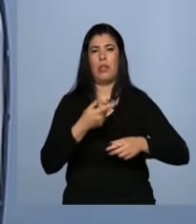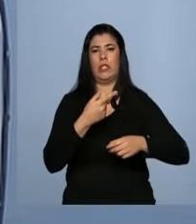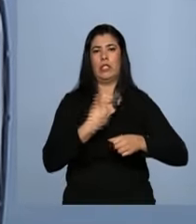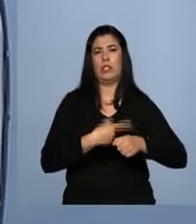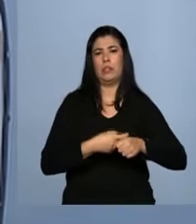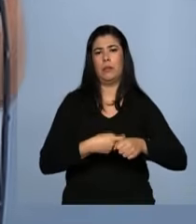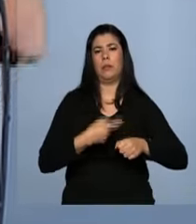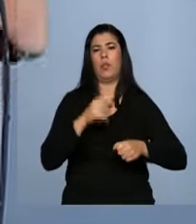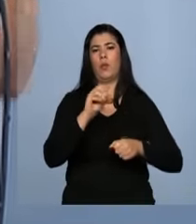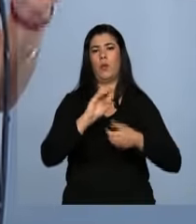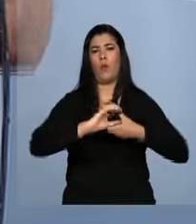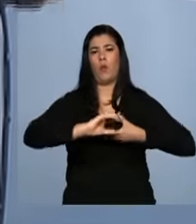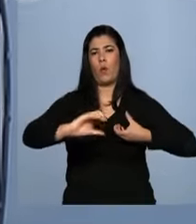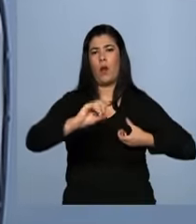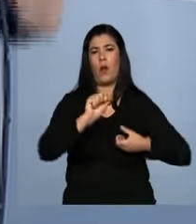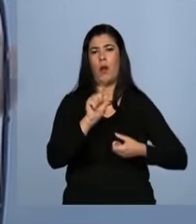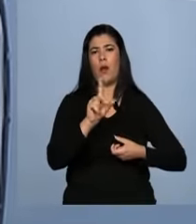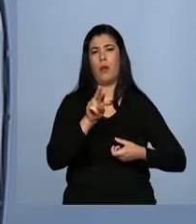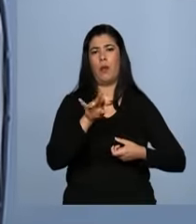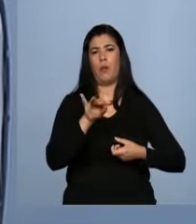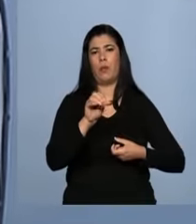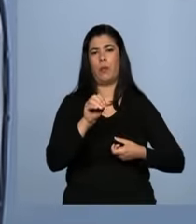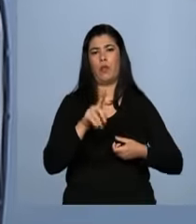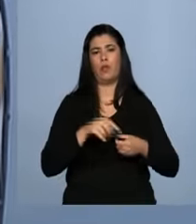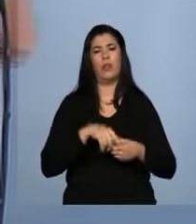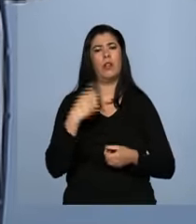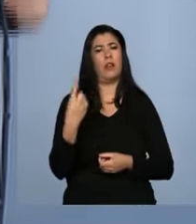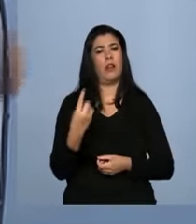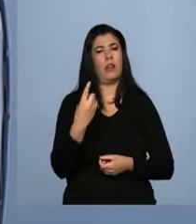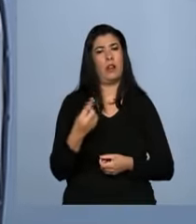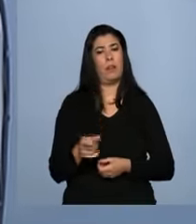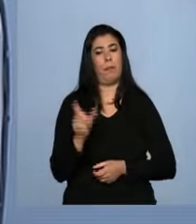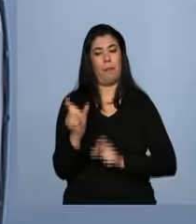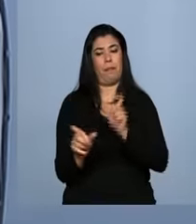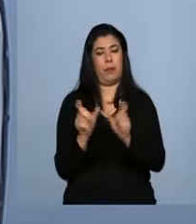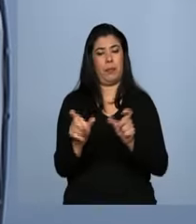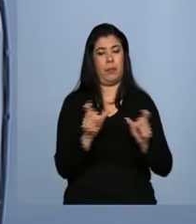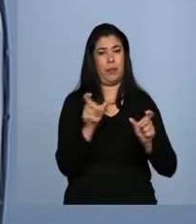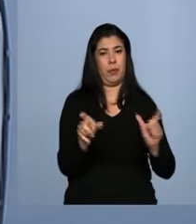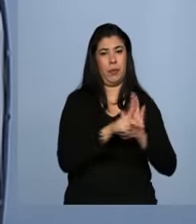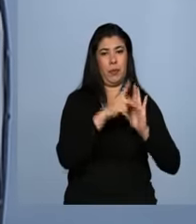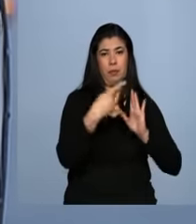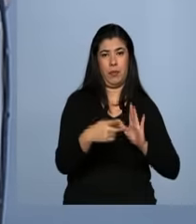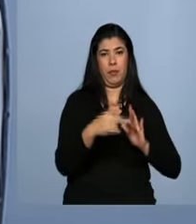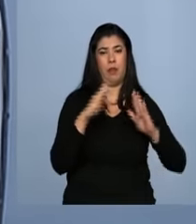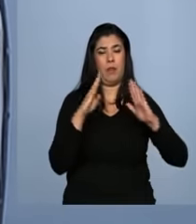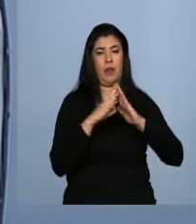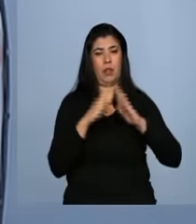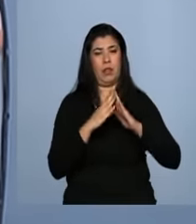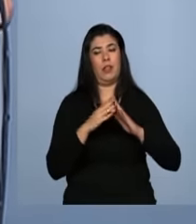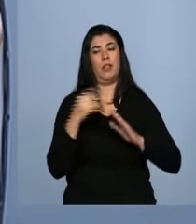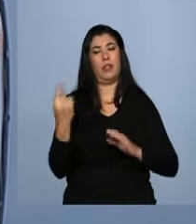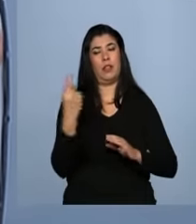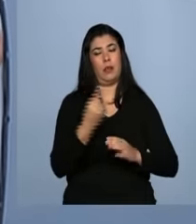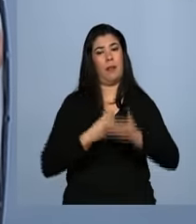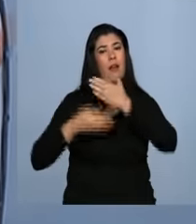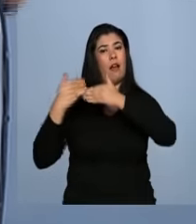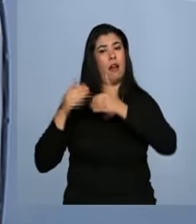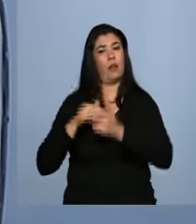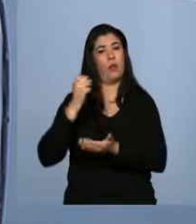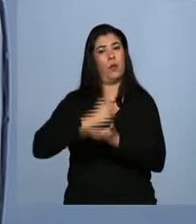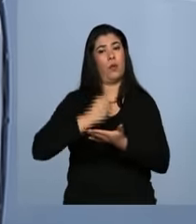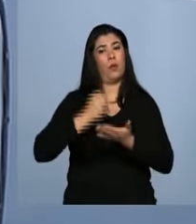de alumínio. Cada uma dessas partes também contrataram